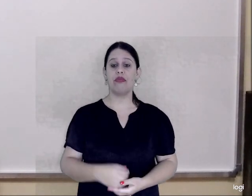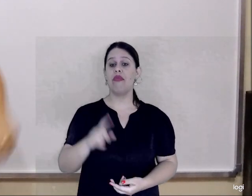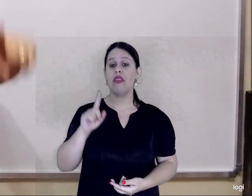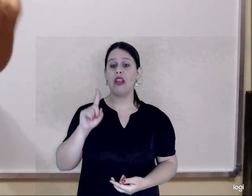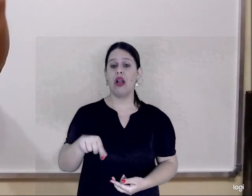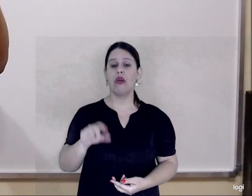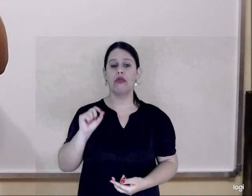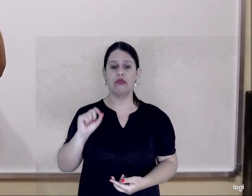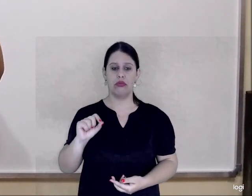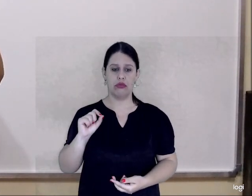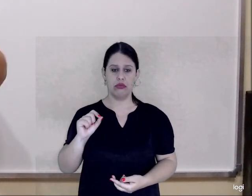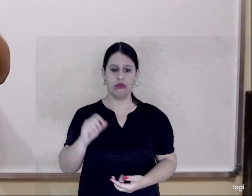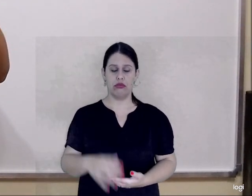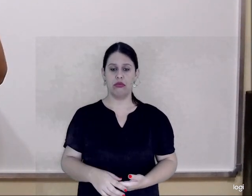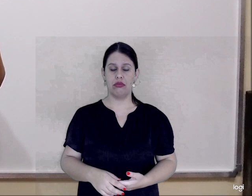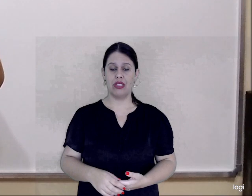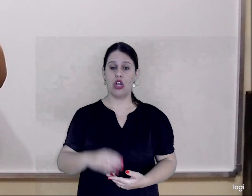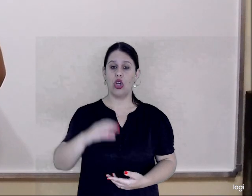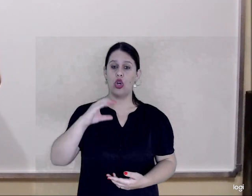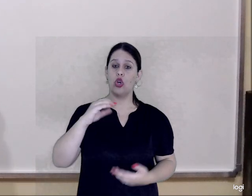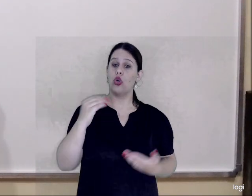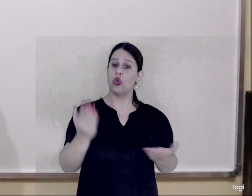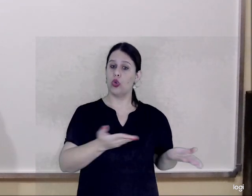Ela é